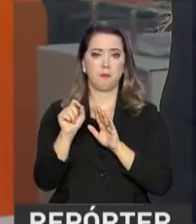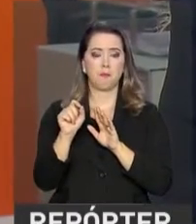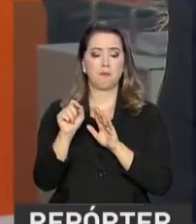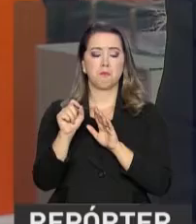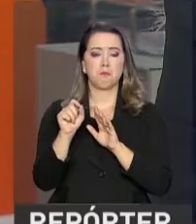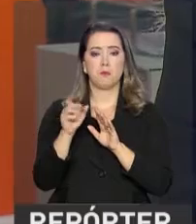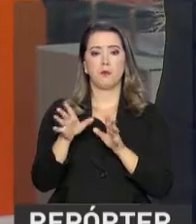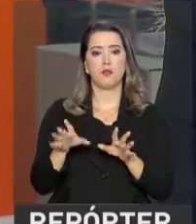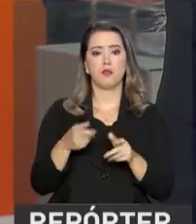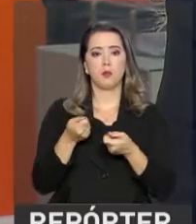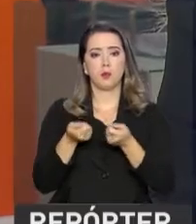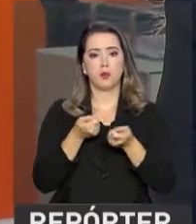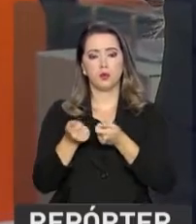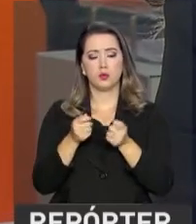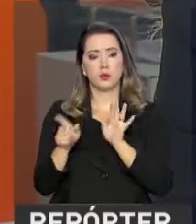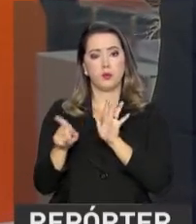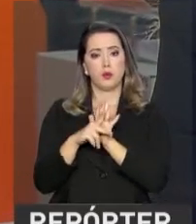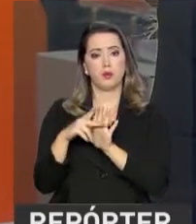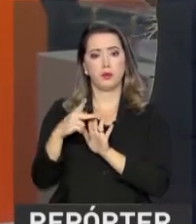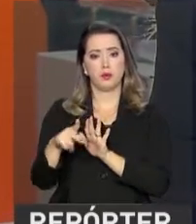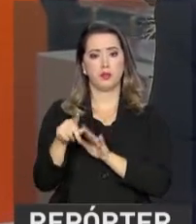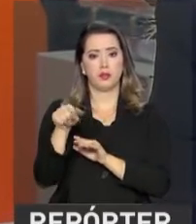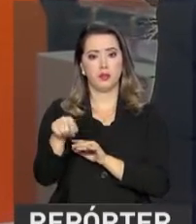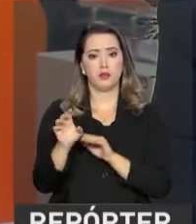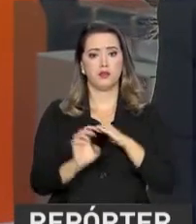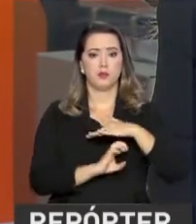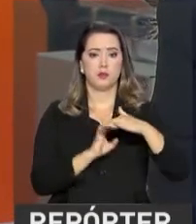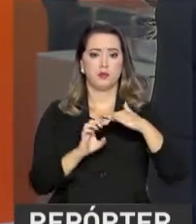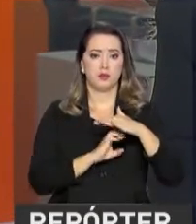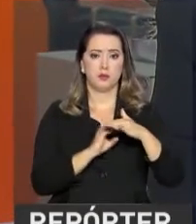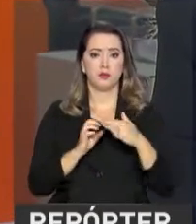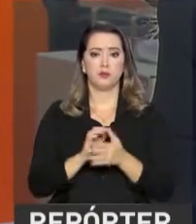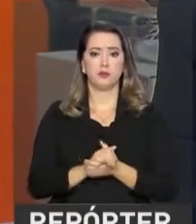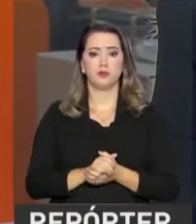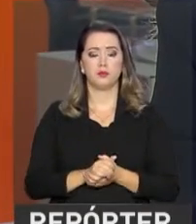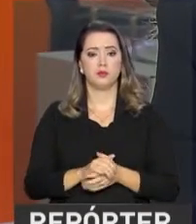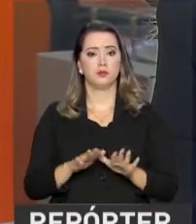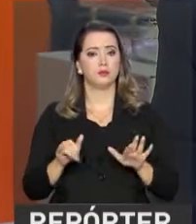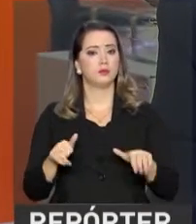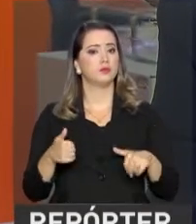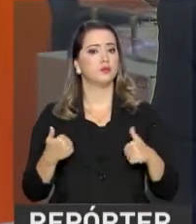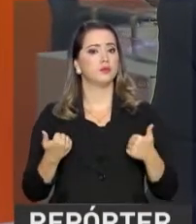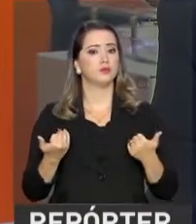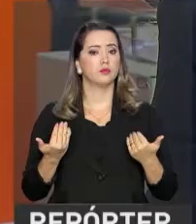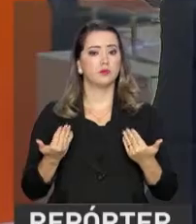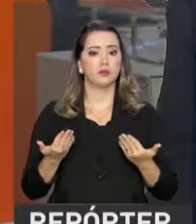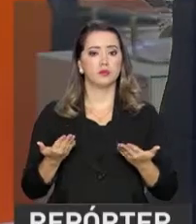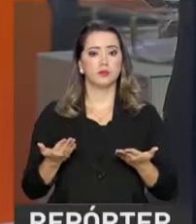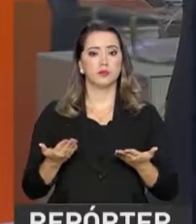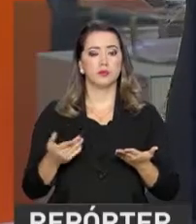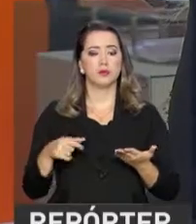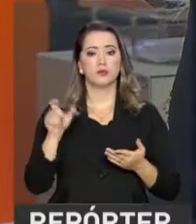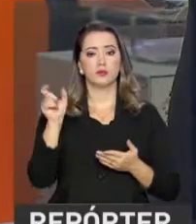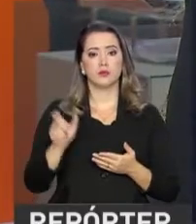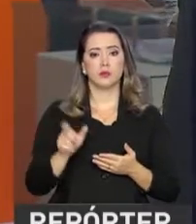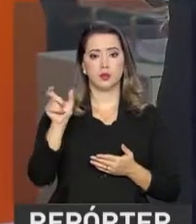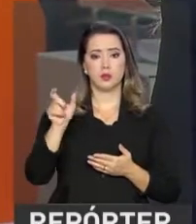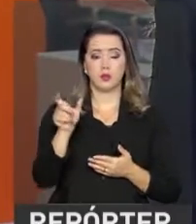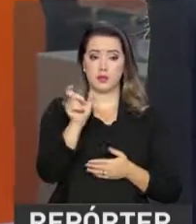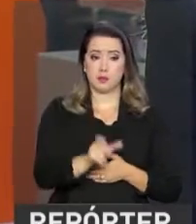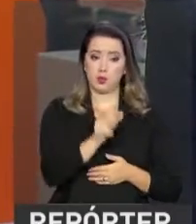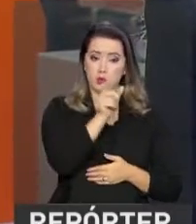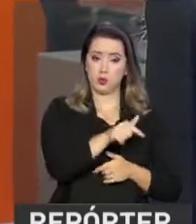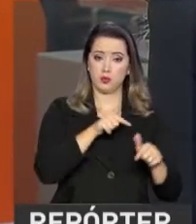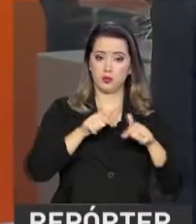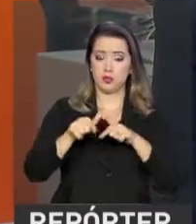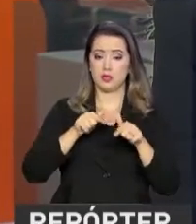pro controle dele tanto dele quanto da empresa também então é os funcionários daqui os nossos colaboradores